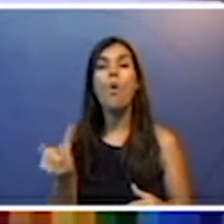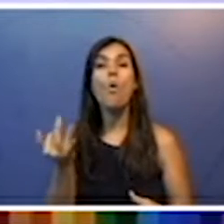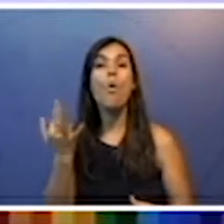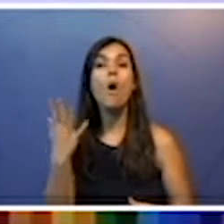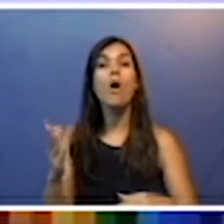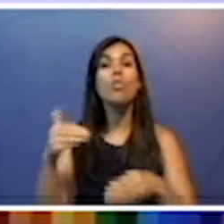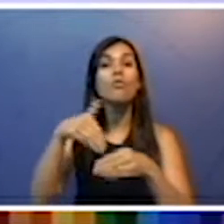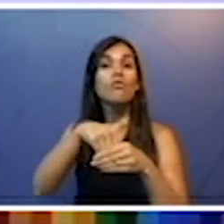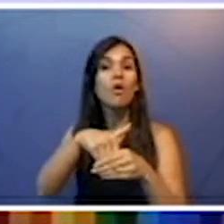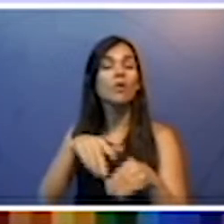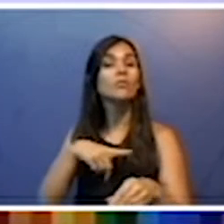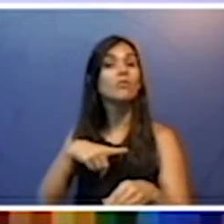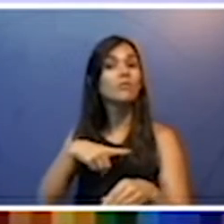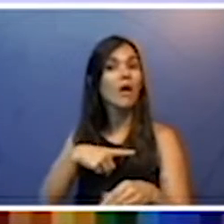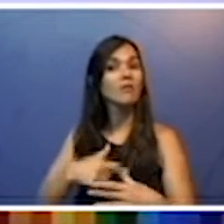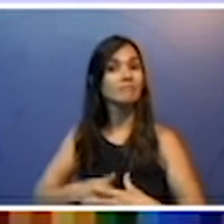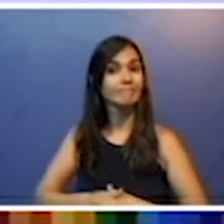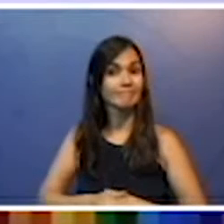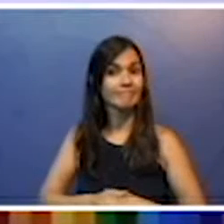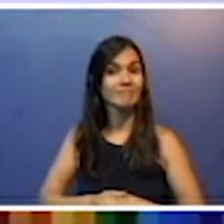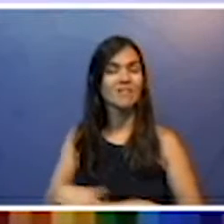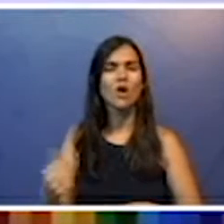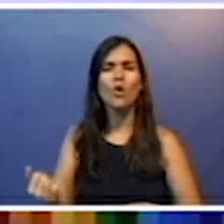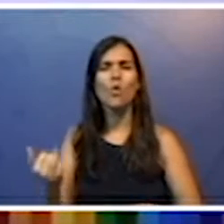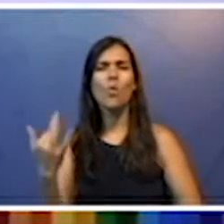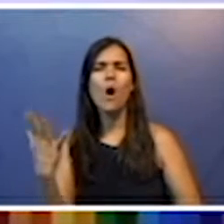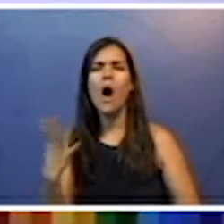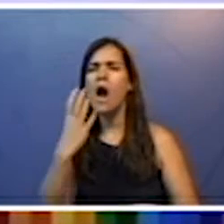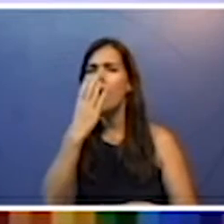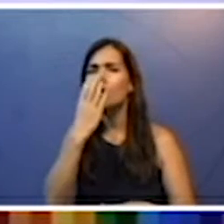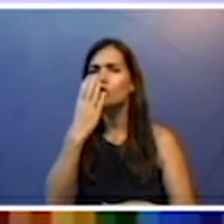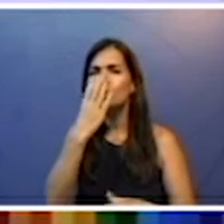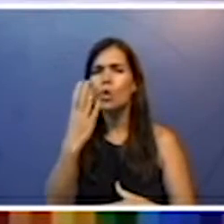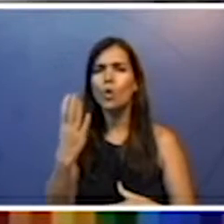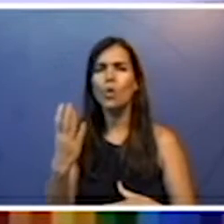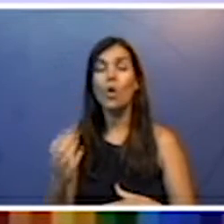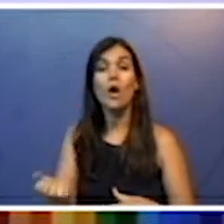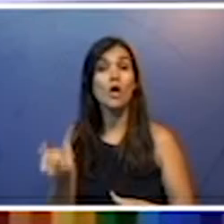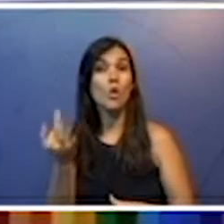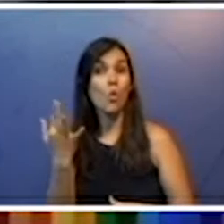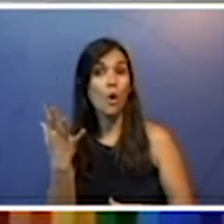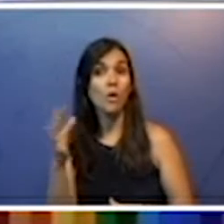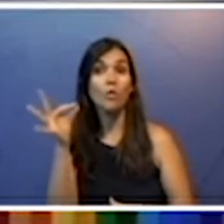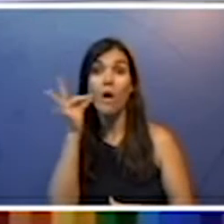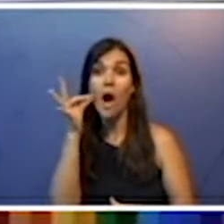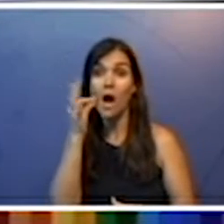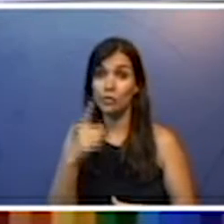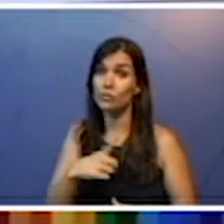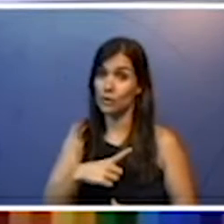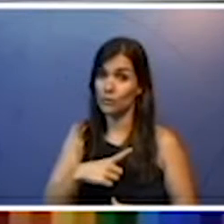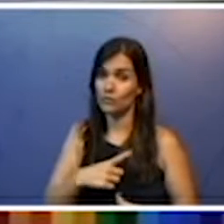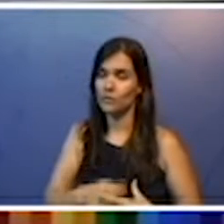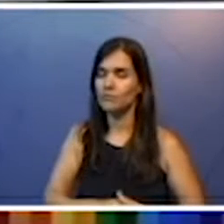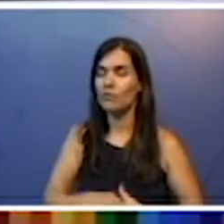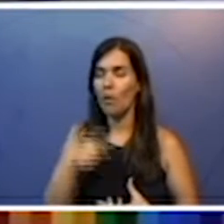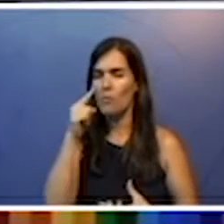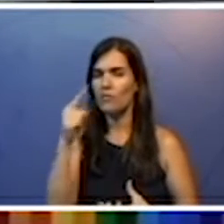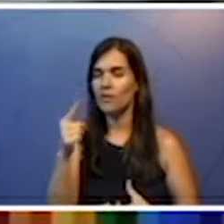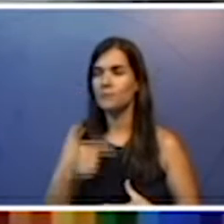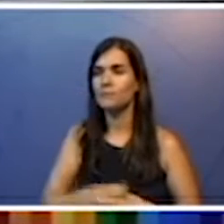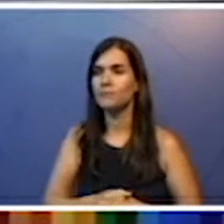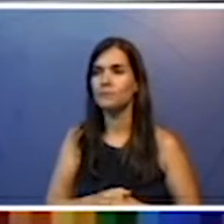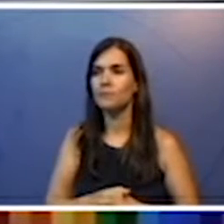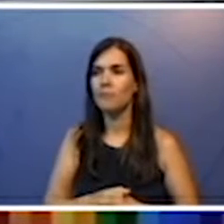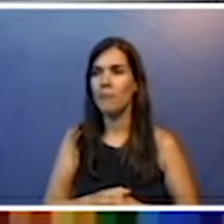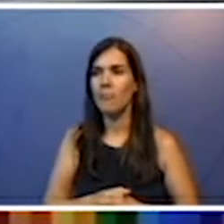votos o gato teve, quantos votos o cachorro teve, quantos votos o hamster teve. Vamos lá? Olha lá,